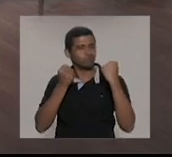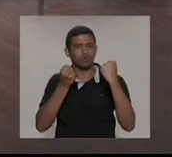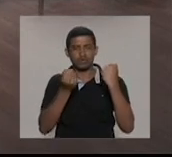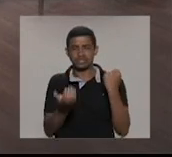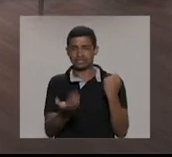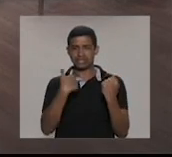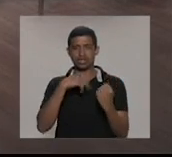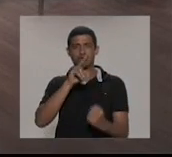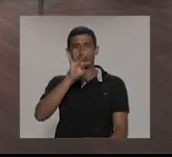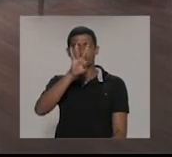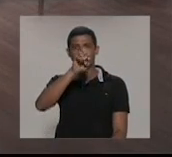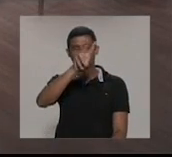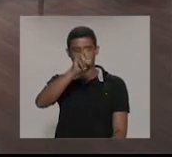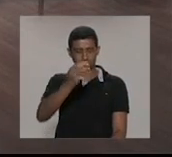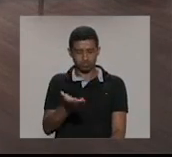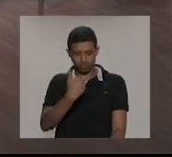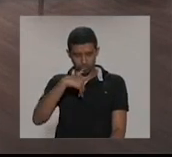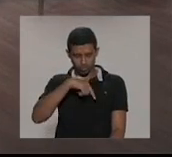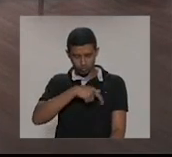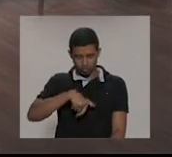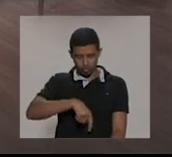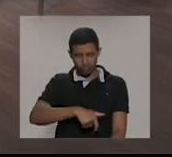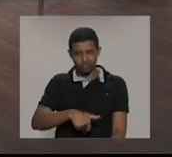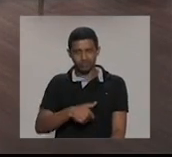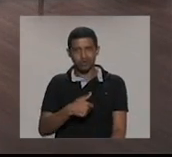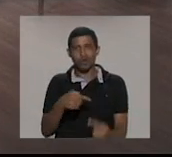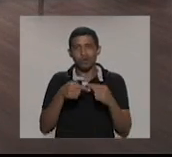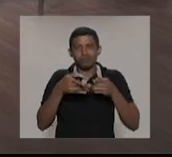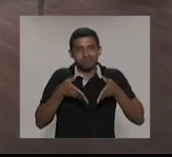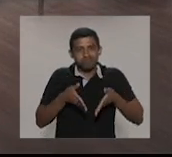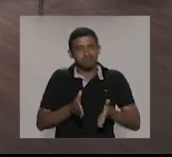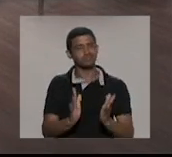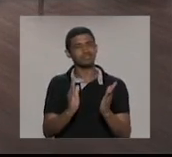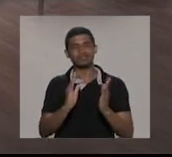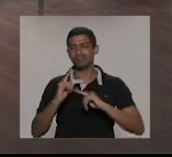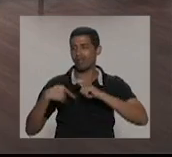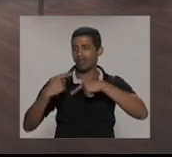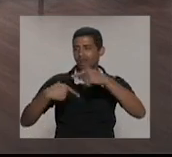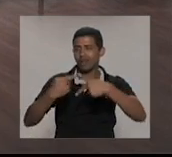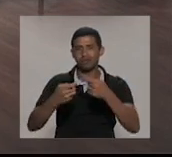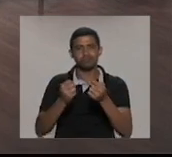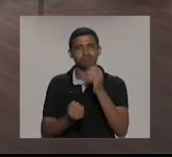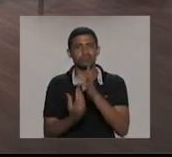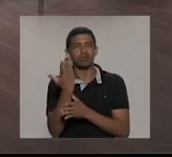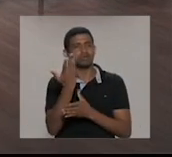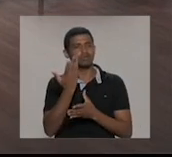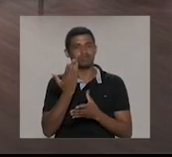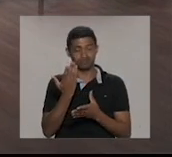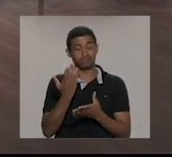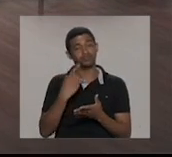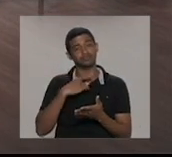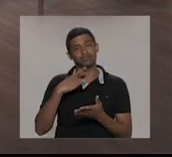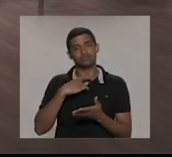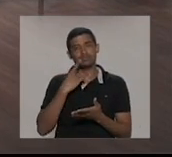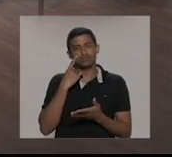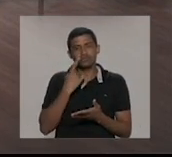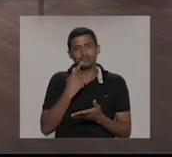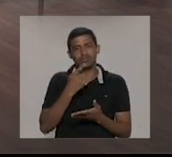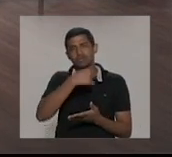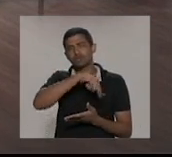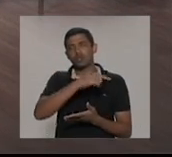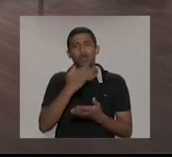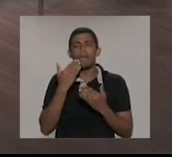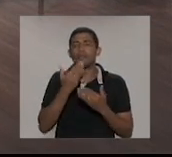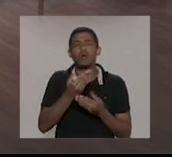do nosso útero, que o útero, ele é o chakra da criação, ele é o chakra da reprodução, e a gente faz isso com